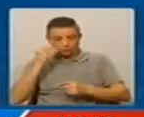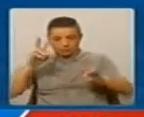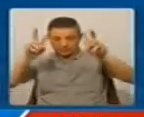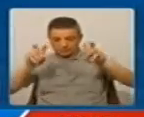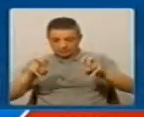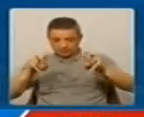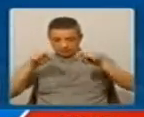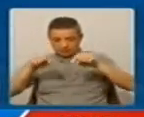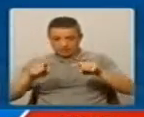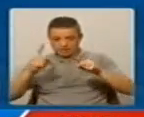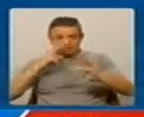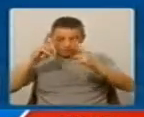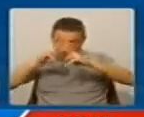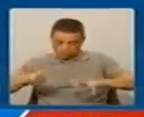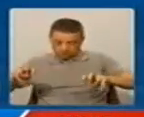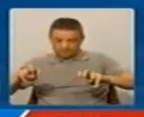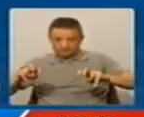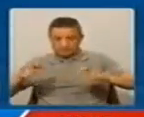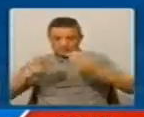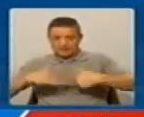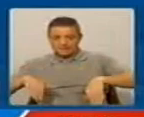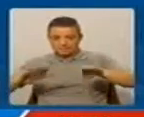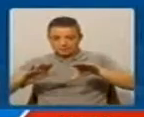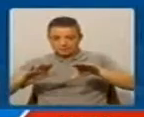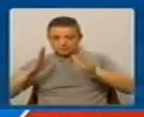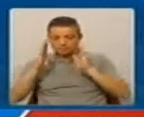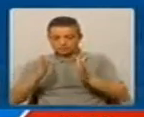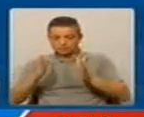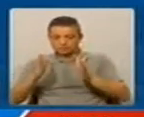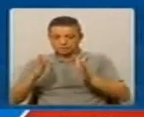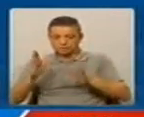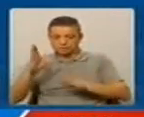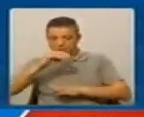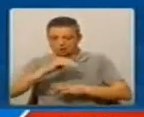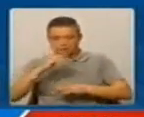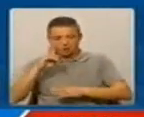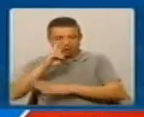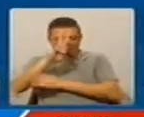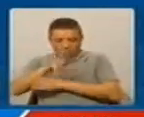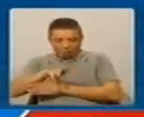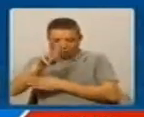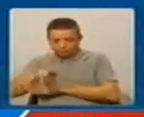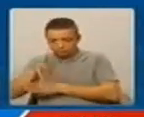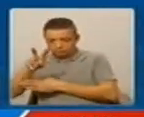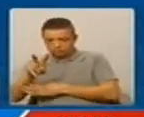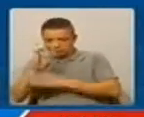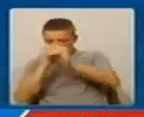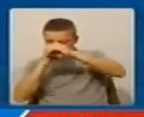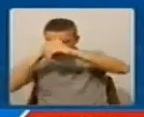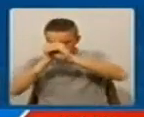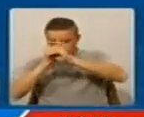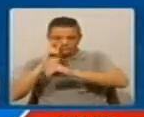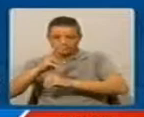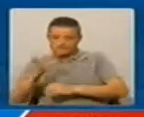a esta descoberta. E, obviamente, que isto vai precisar de muitas mais observações, vai precisar de observar uma maior